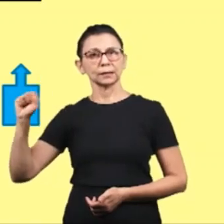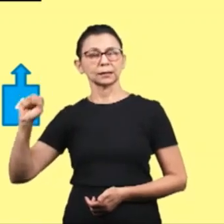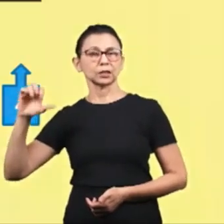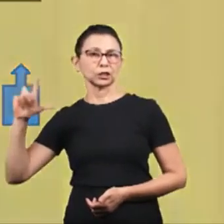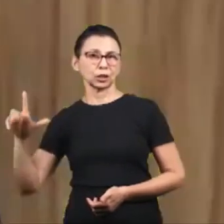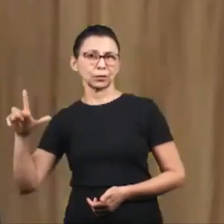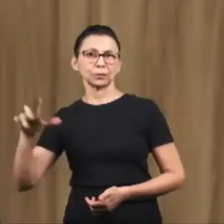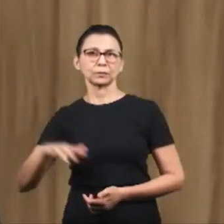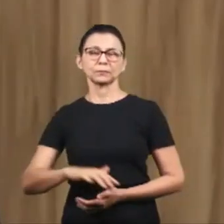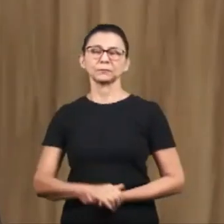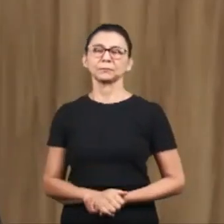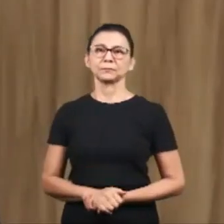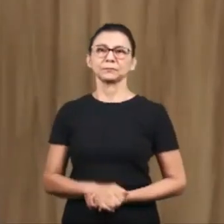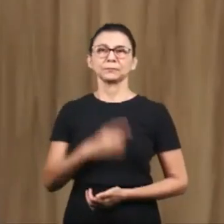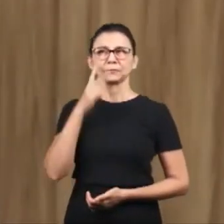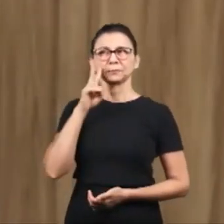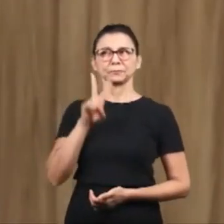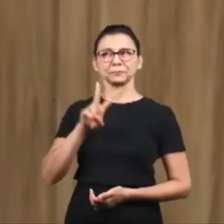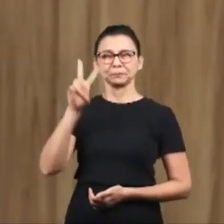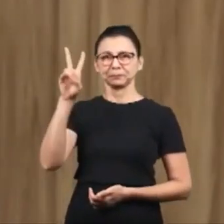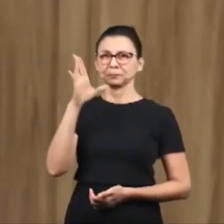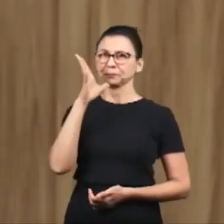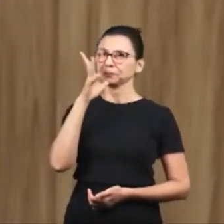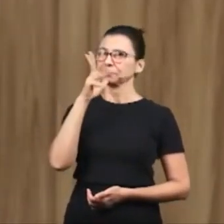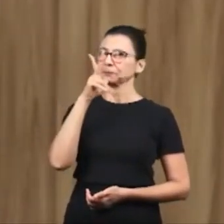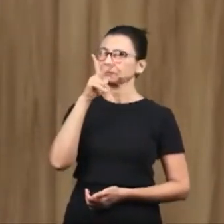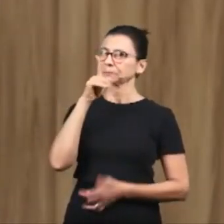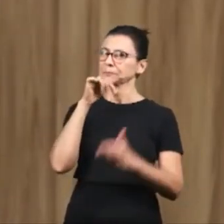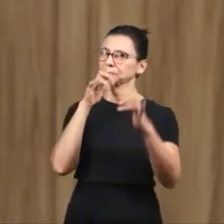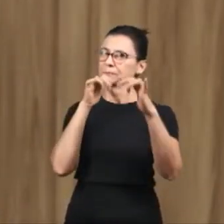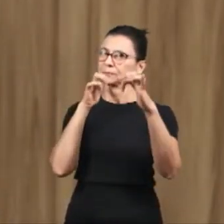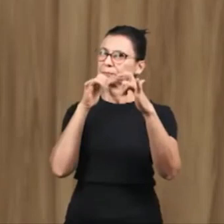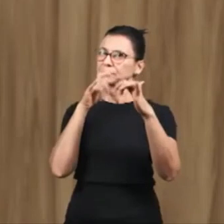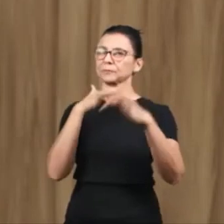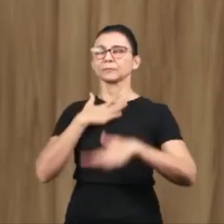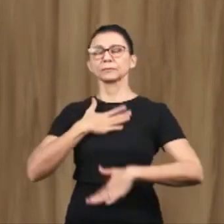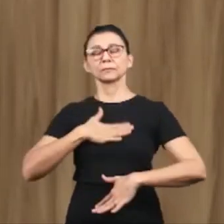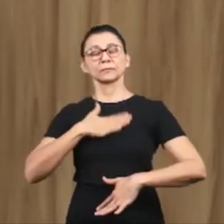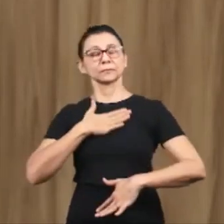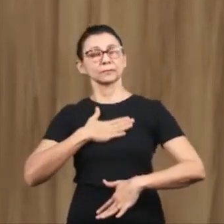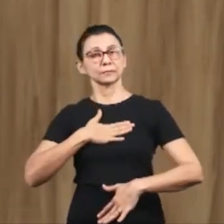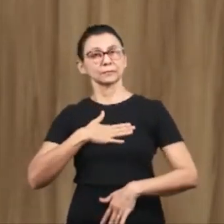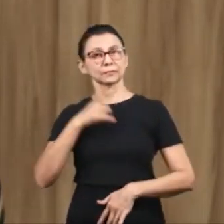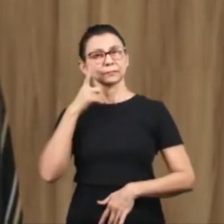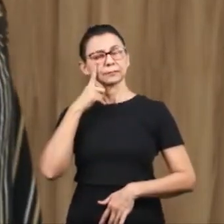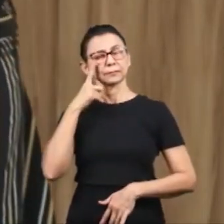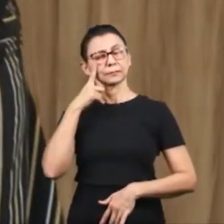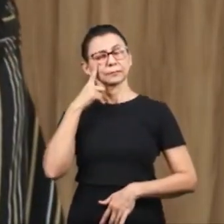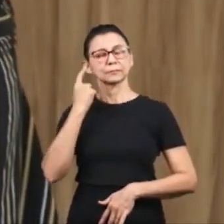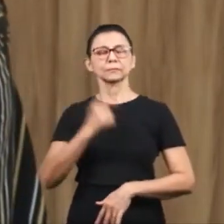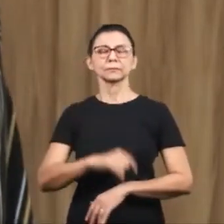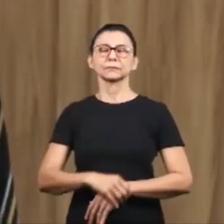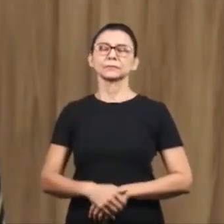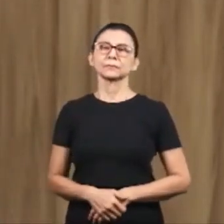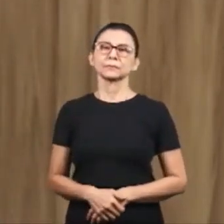Sol. Primeiro vamos tocar bem devagar e com tranquilidade. Vamos